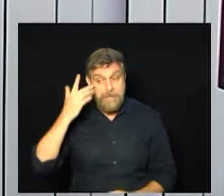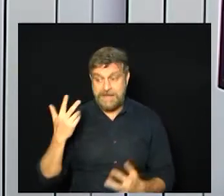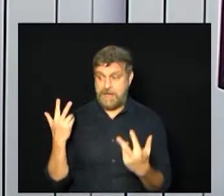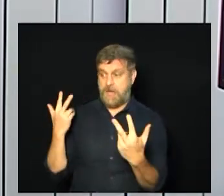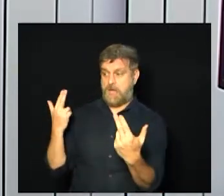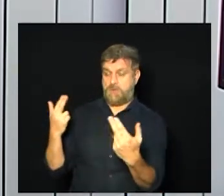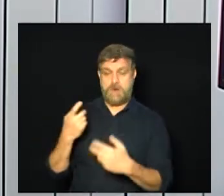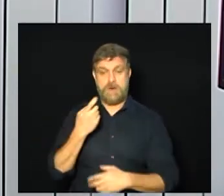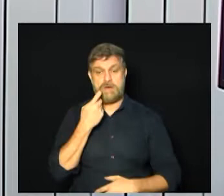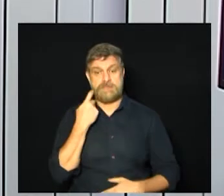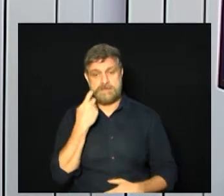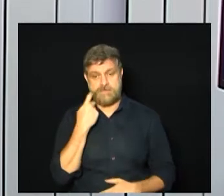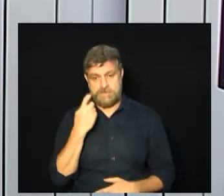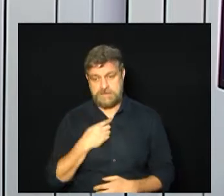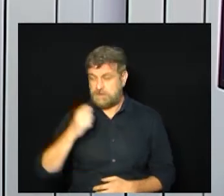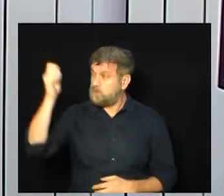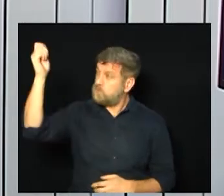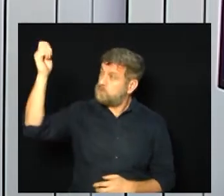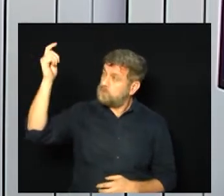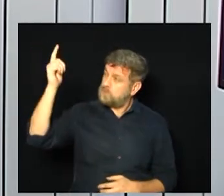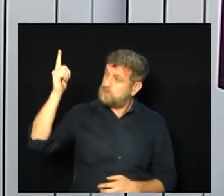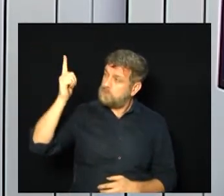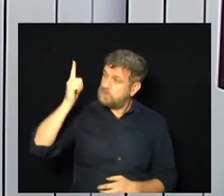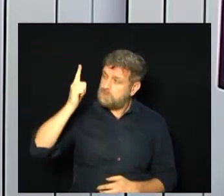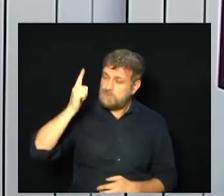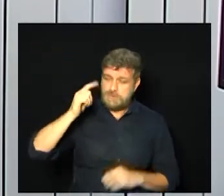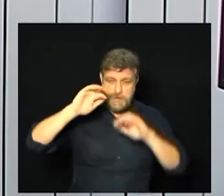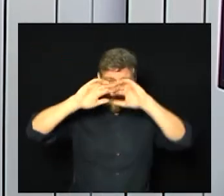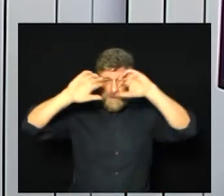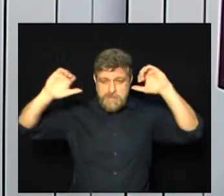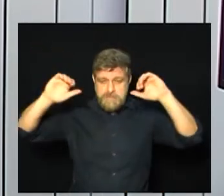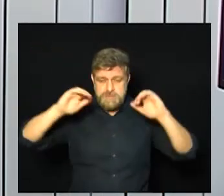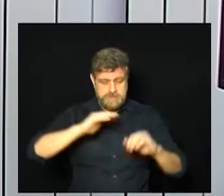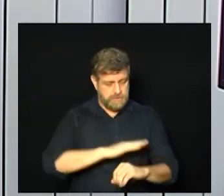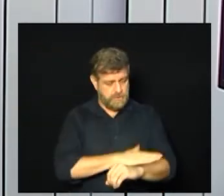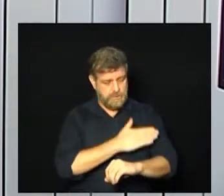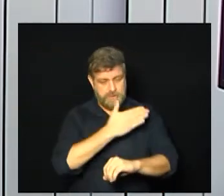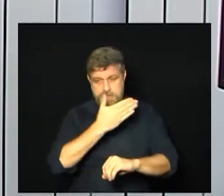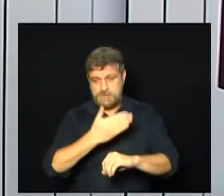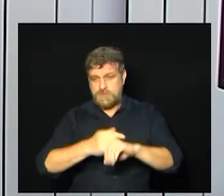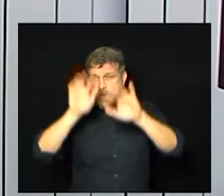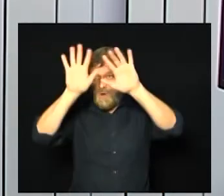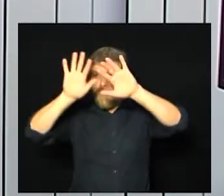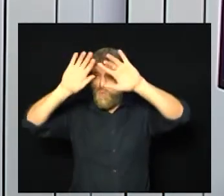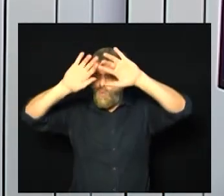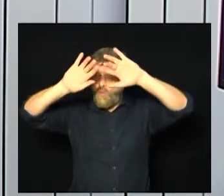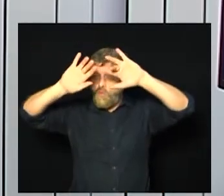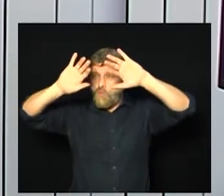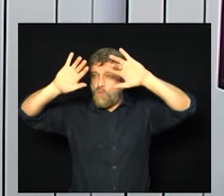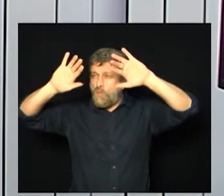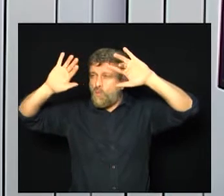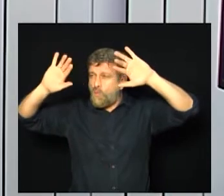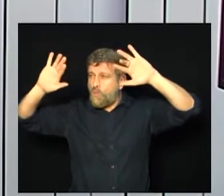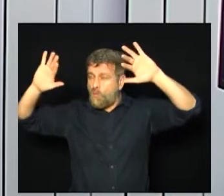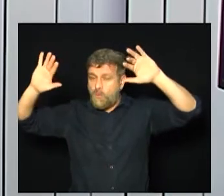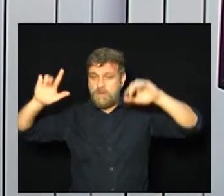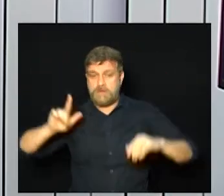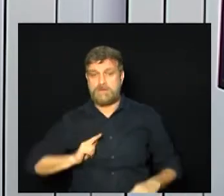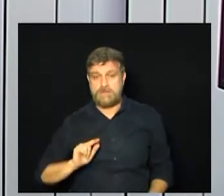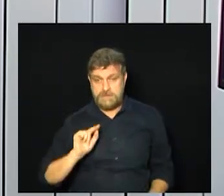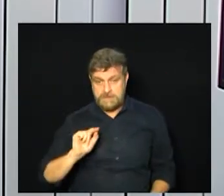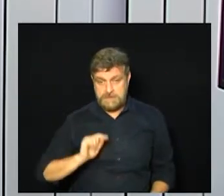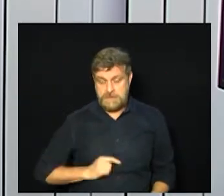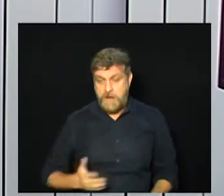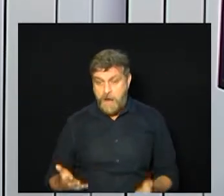na sexta-feira. O sol aparece durante todo o dia, sem a presença de muitas nuvens, portanto,